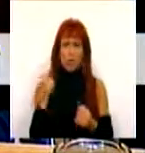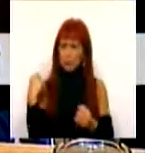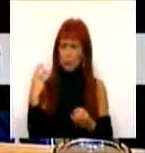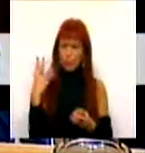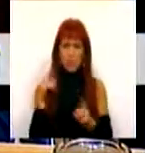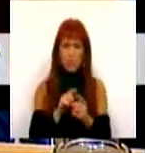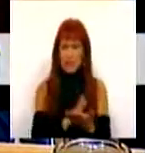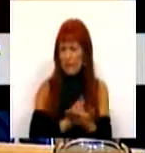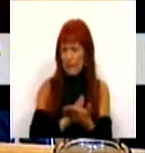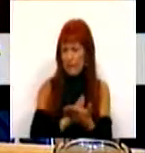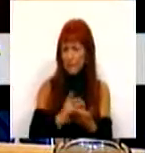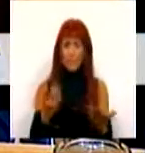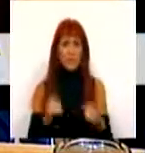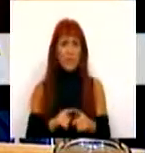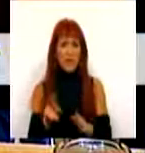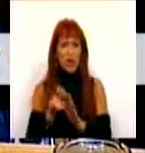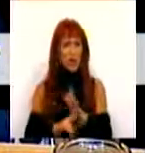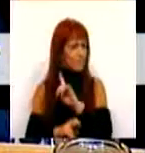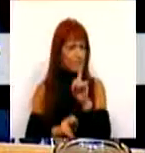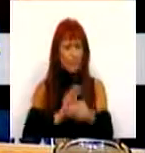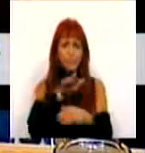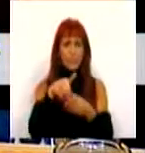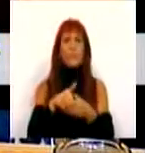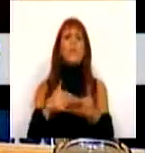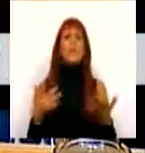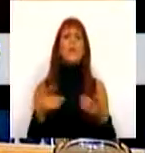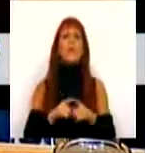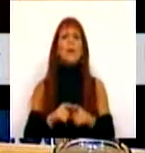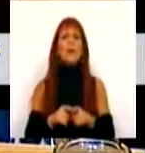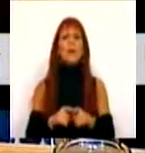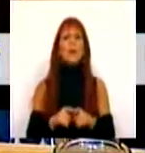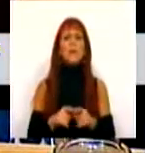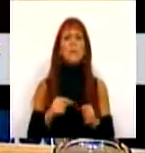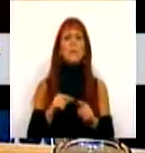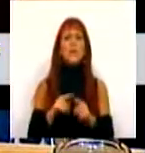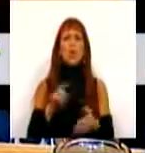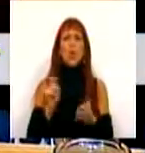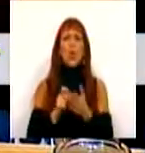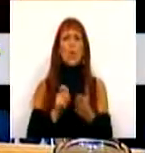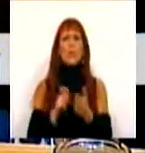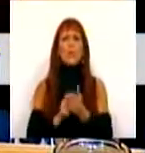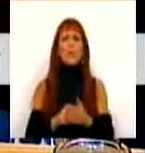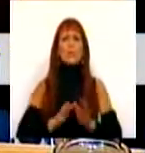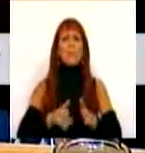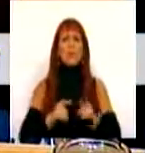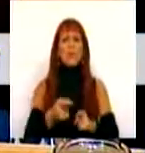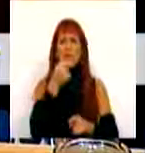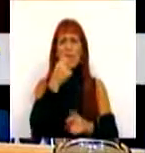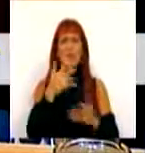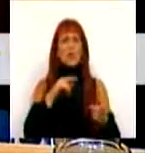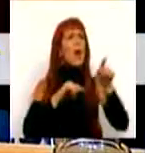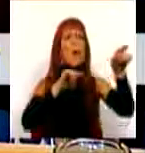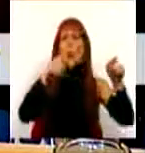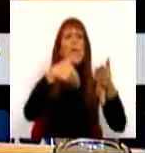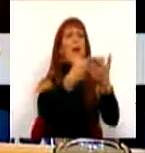de ambiguidade de regime, a inclusão da referência aos pontos de dispensa de medicamentos,